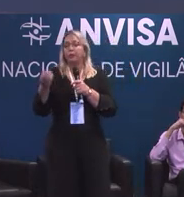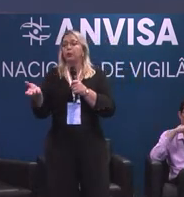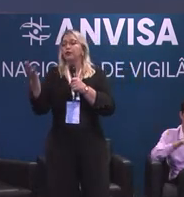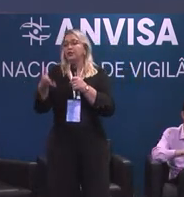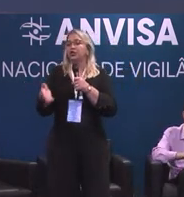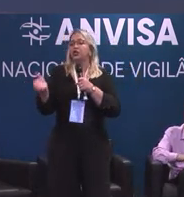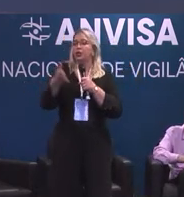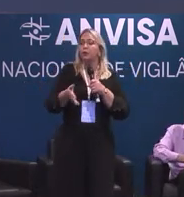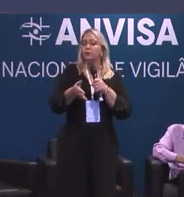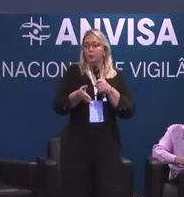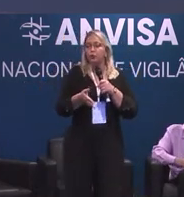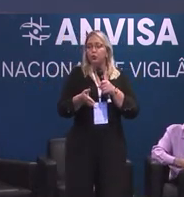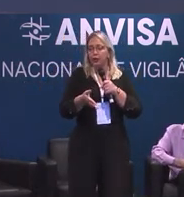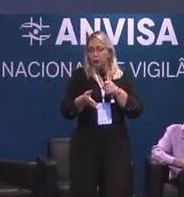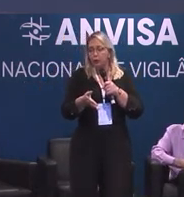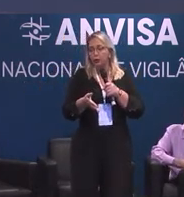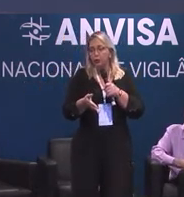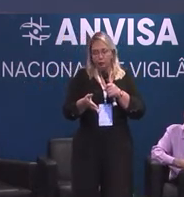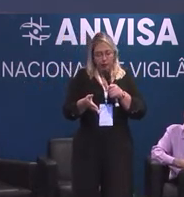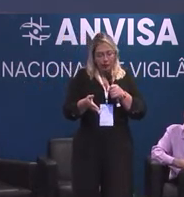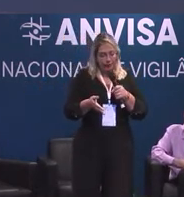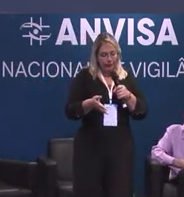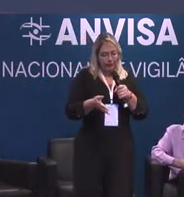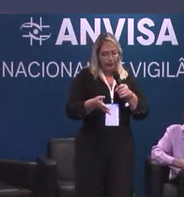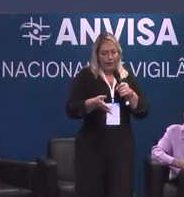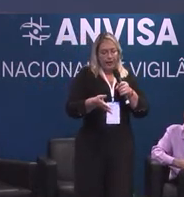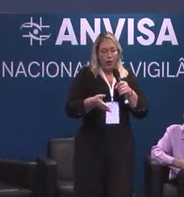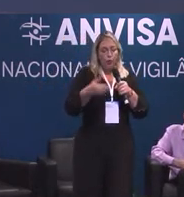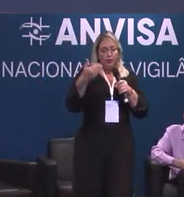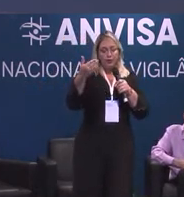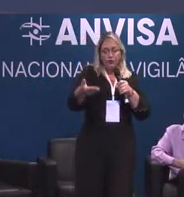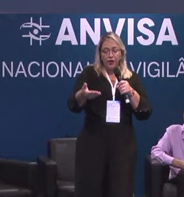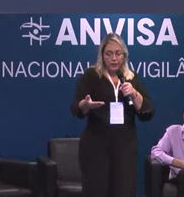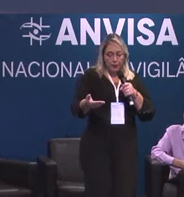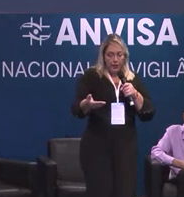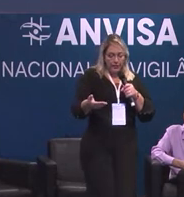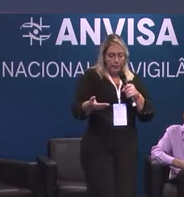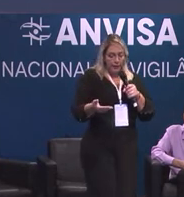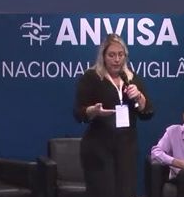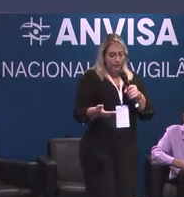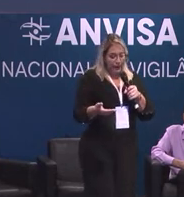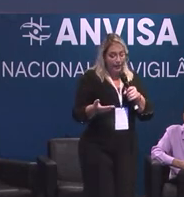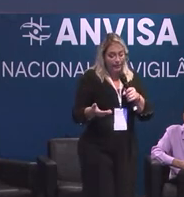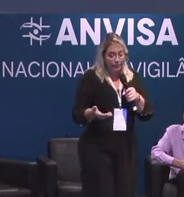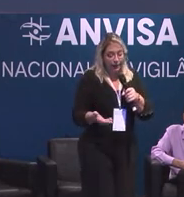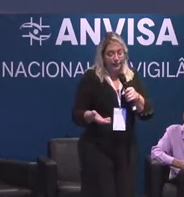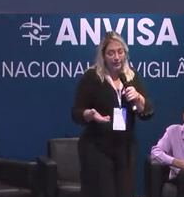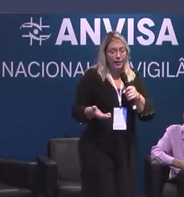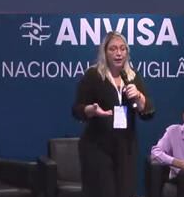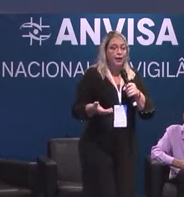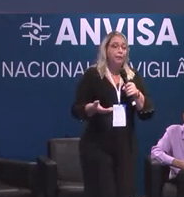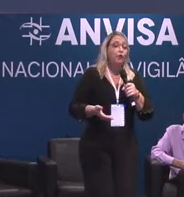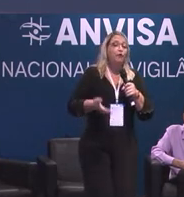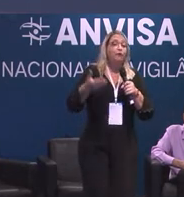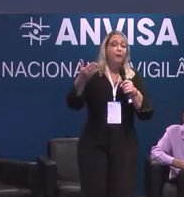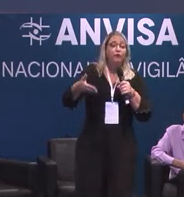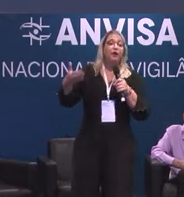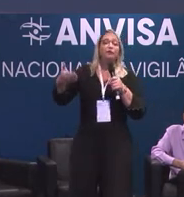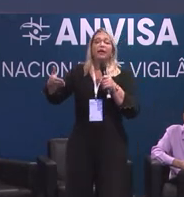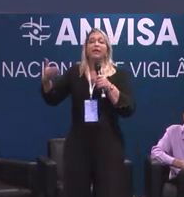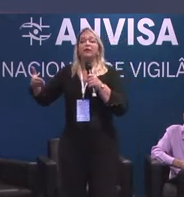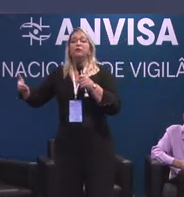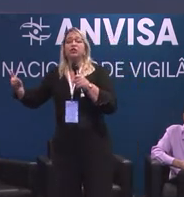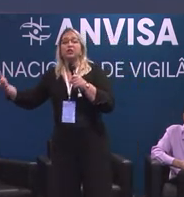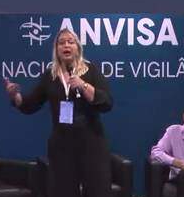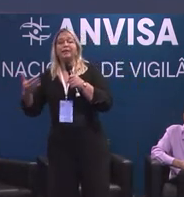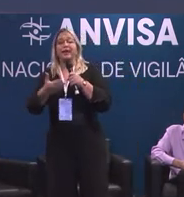por vocês não possuírem o manual da qualidade. Algumas visas participantes, pelo fato de ainda